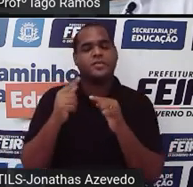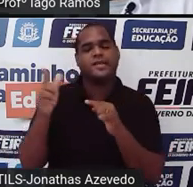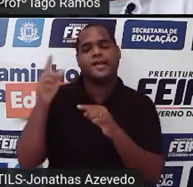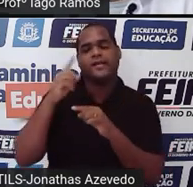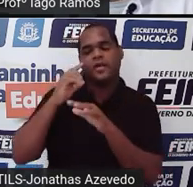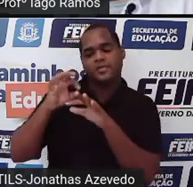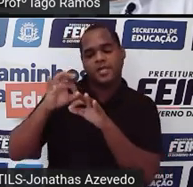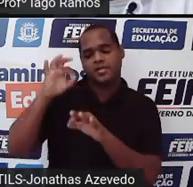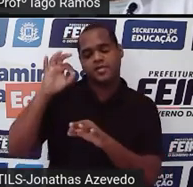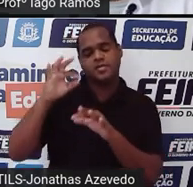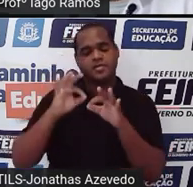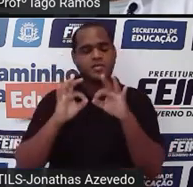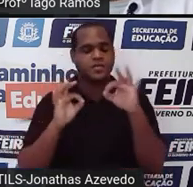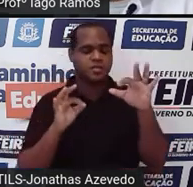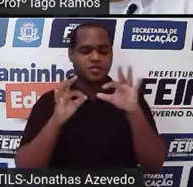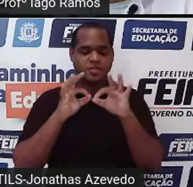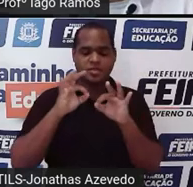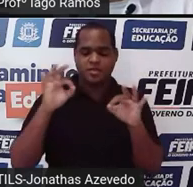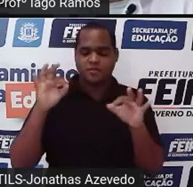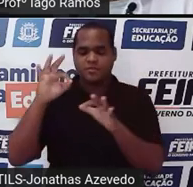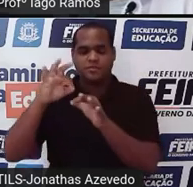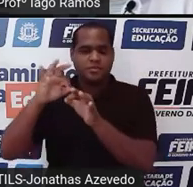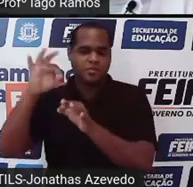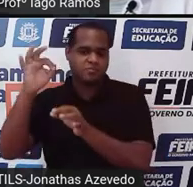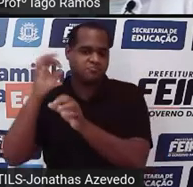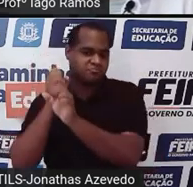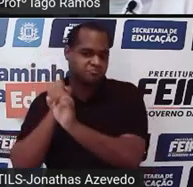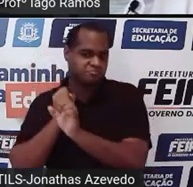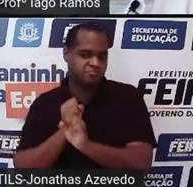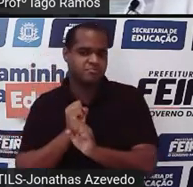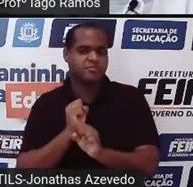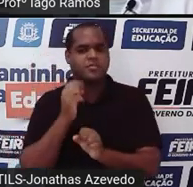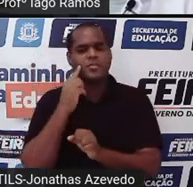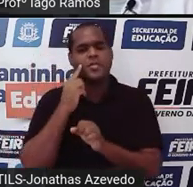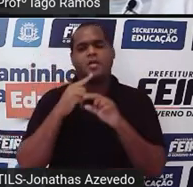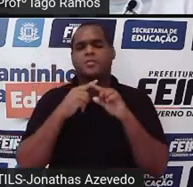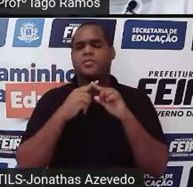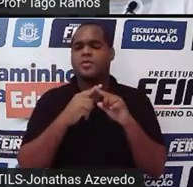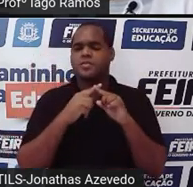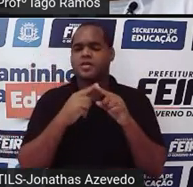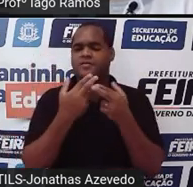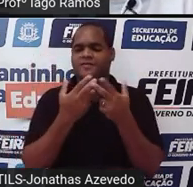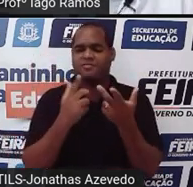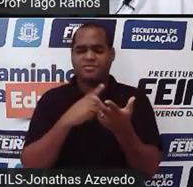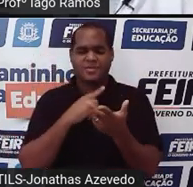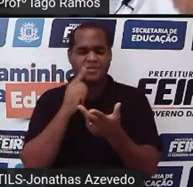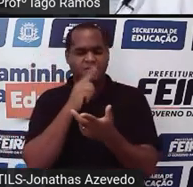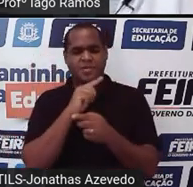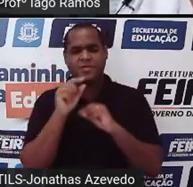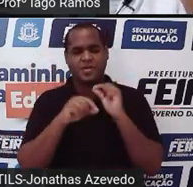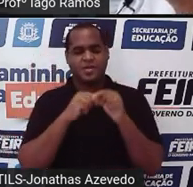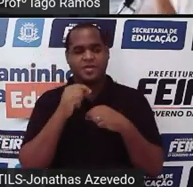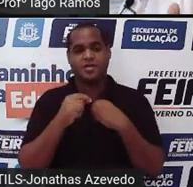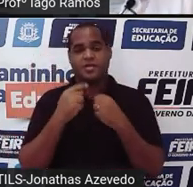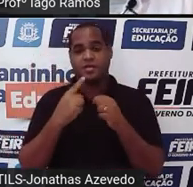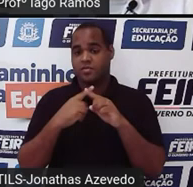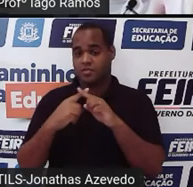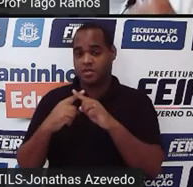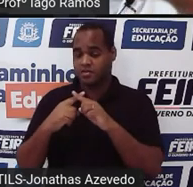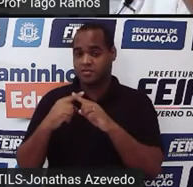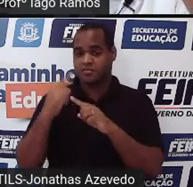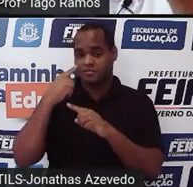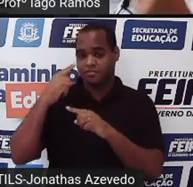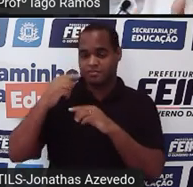entre as medidas das suas dimensões O que é multiplicar as medidas das dimensões é multiplicar